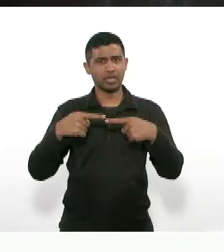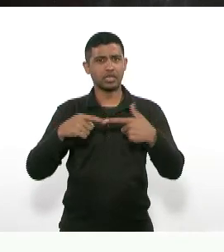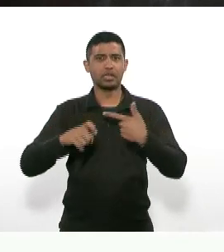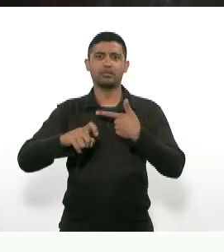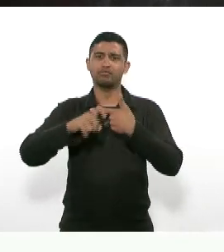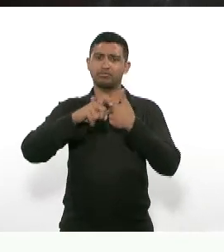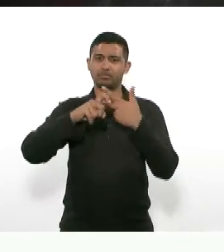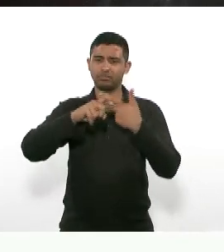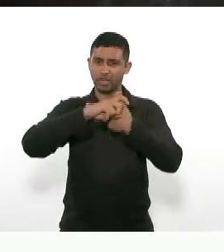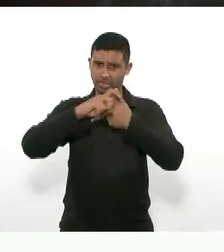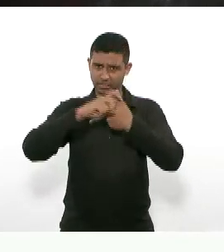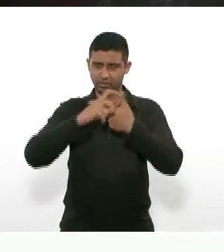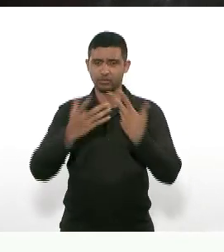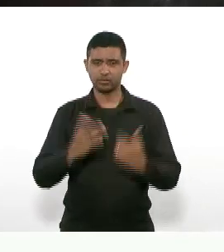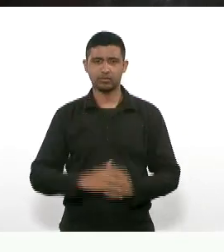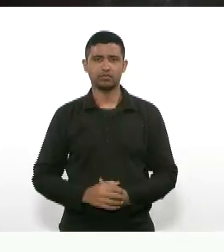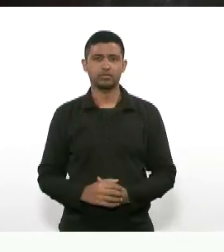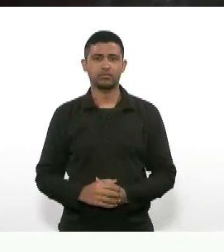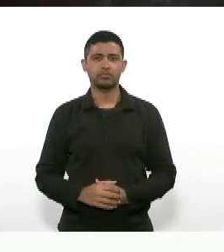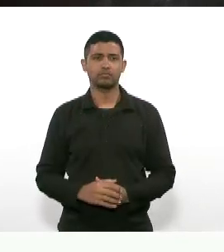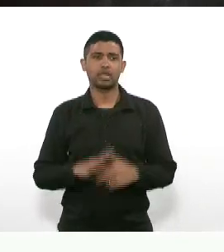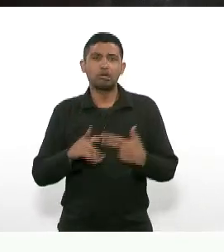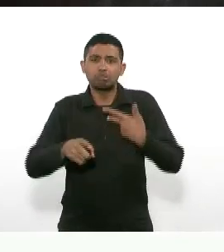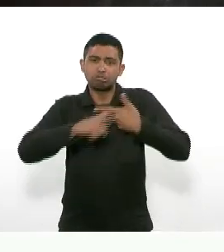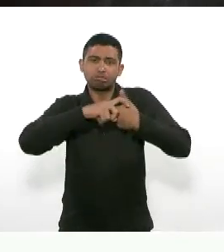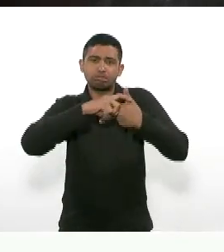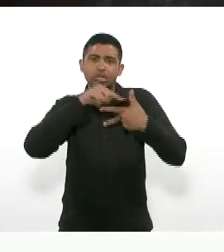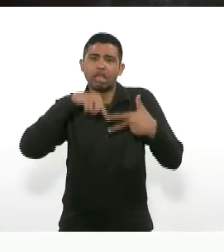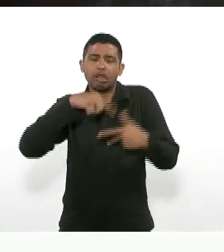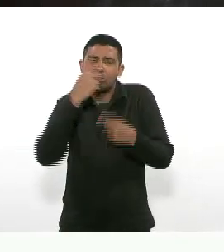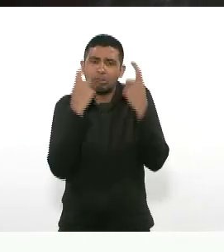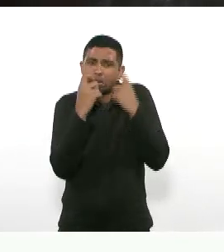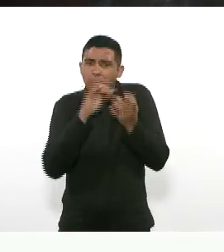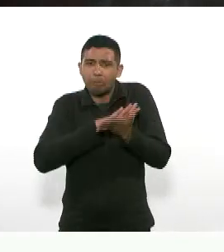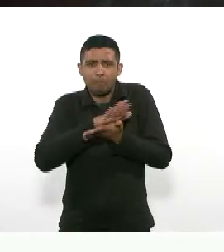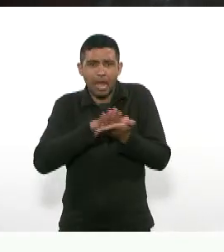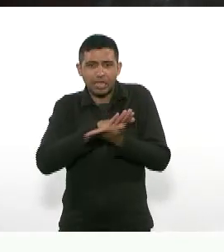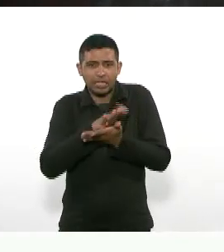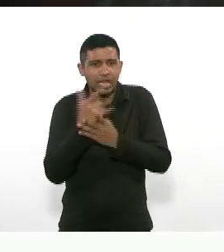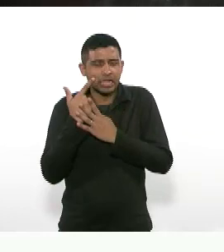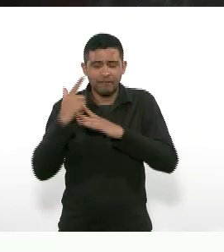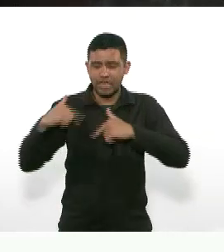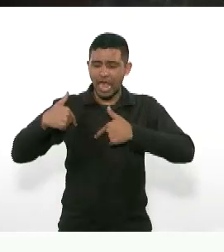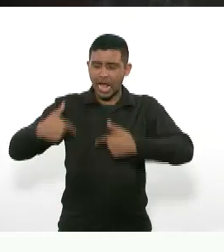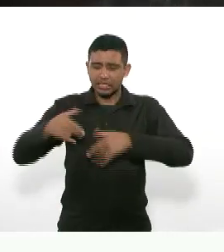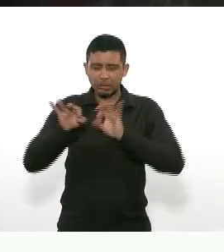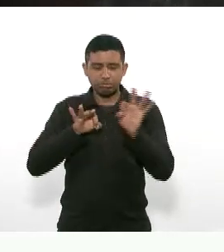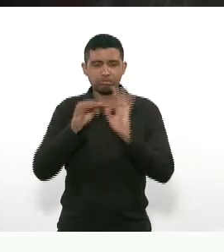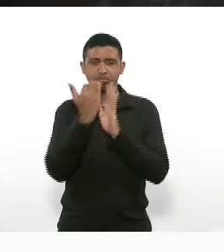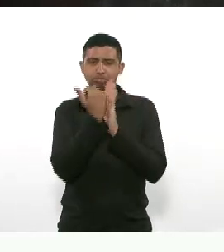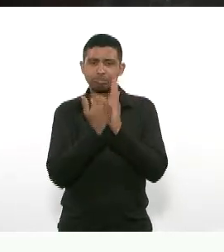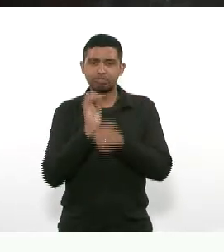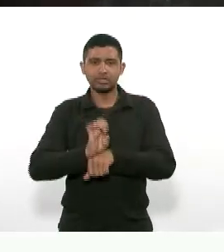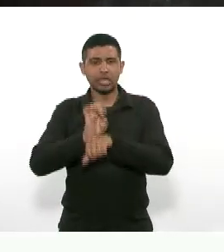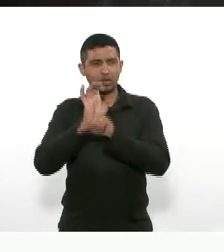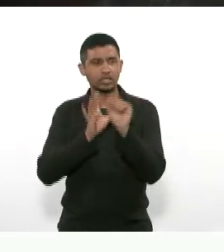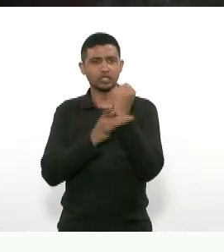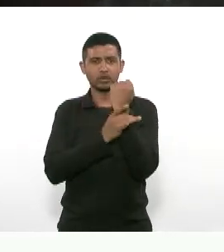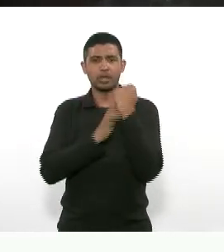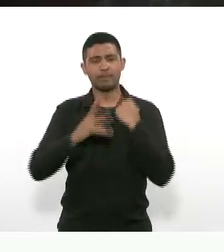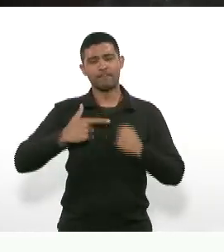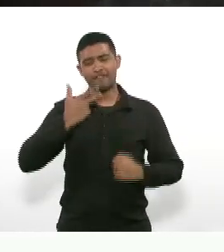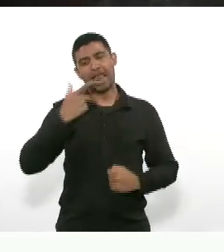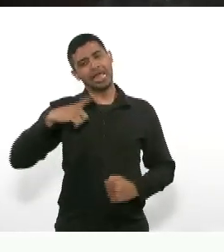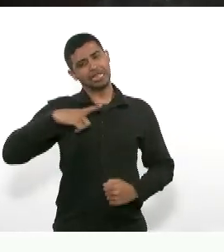Poder Executivo não esteja preocupado com o Plano Estadual de Segurança, não porque nós temos esse plano,